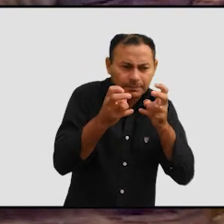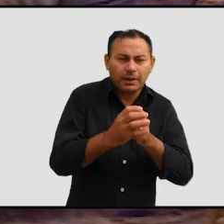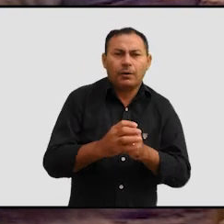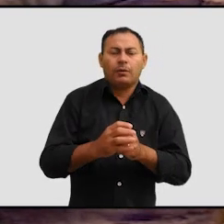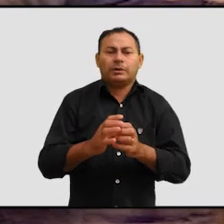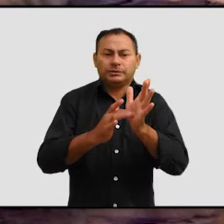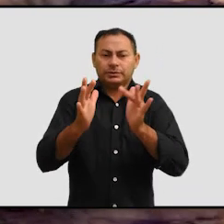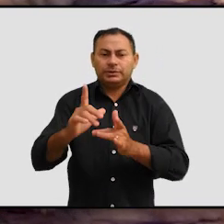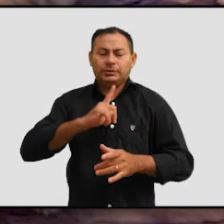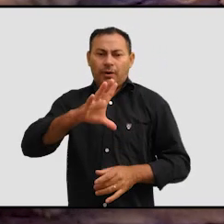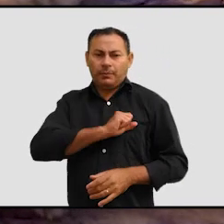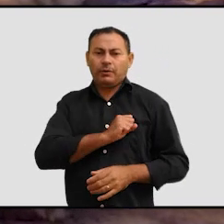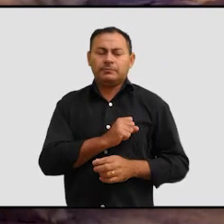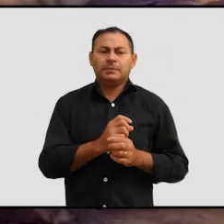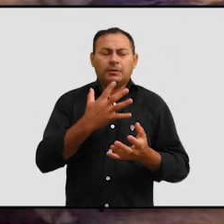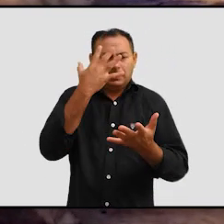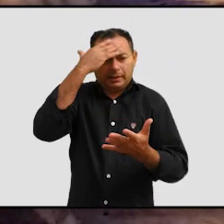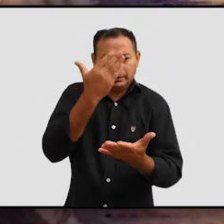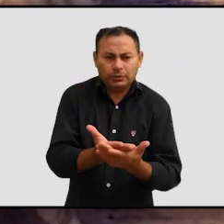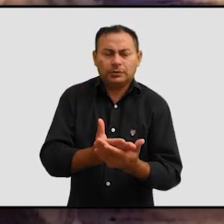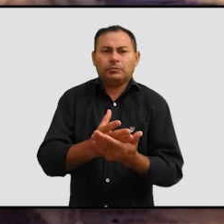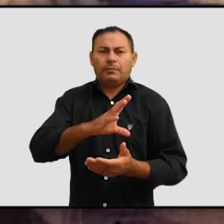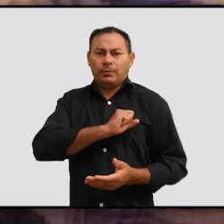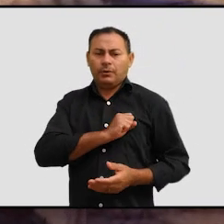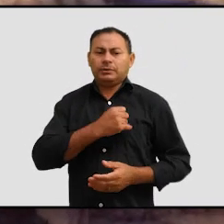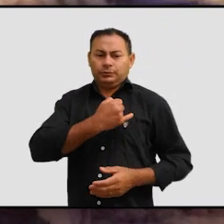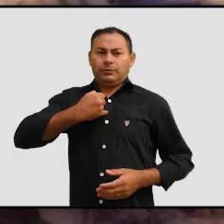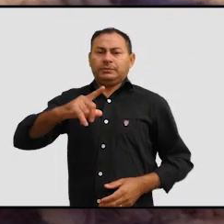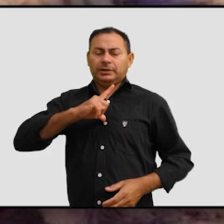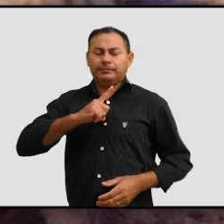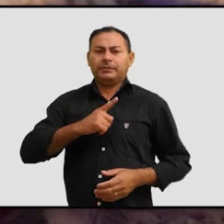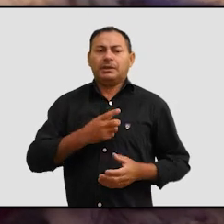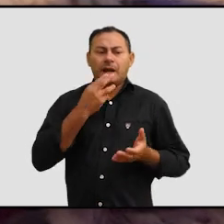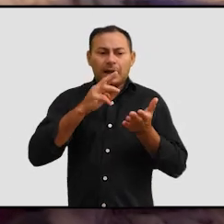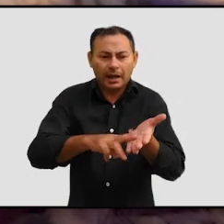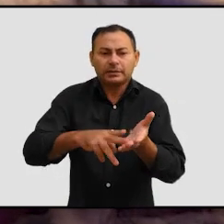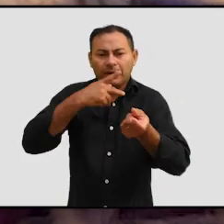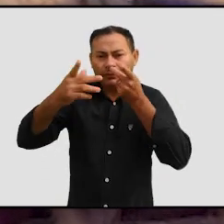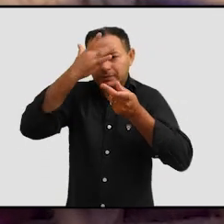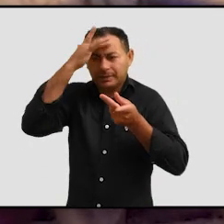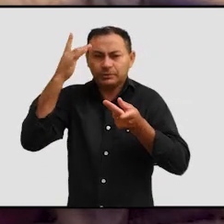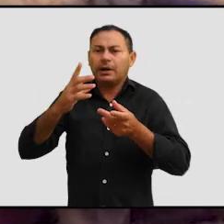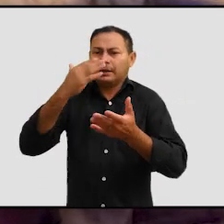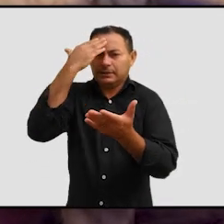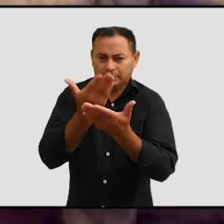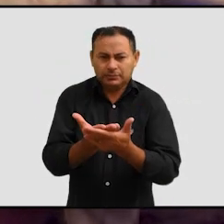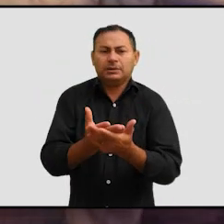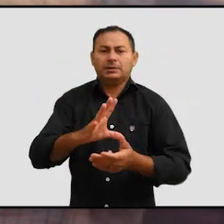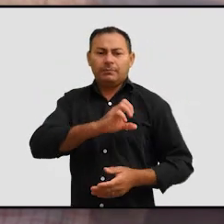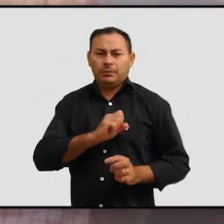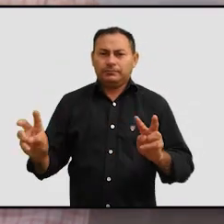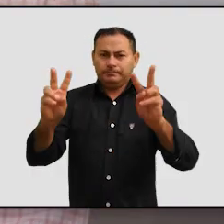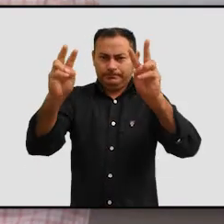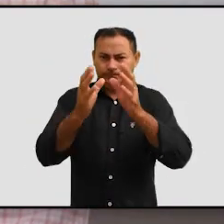do amor, confessou o valor que o amor tem e, nesta carta, exortou os crentes a confessarem também.